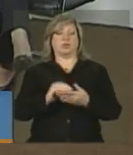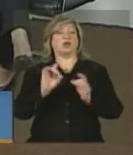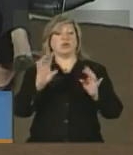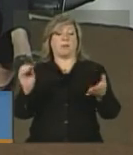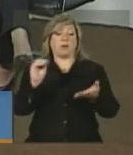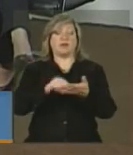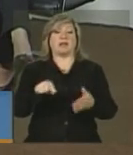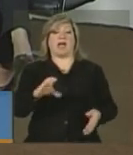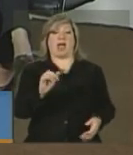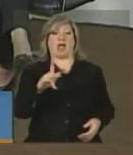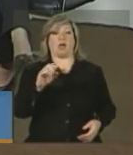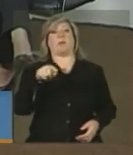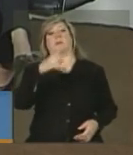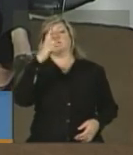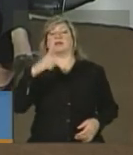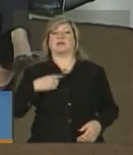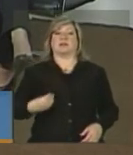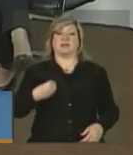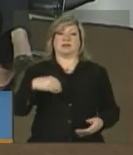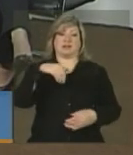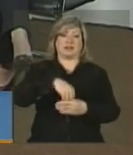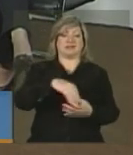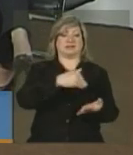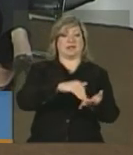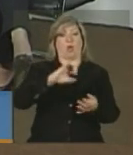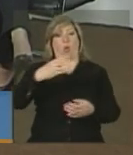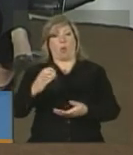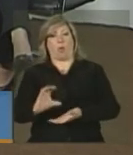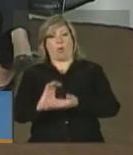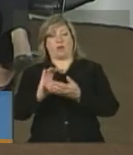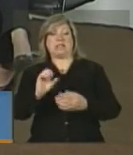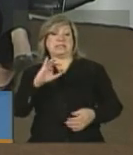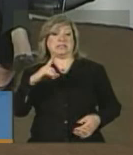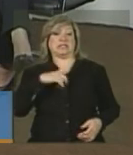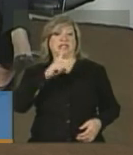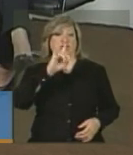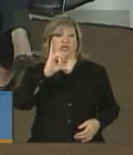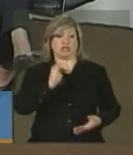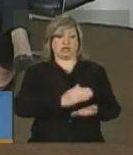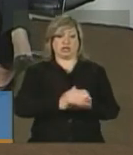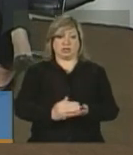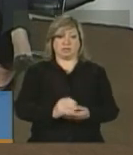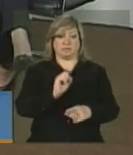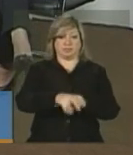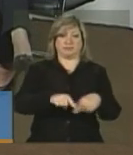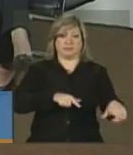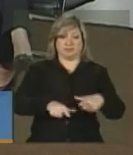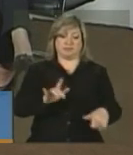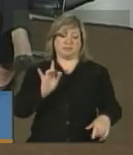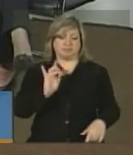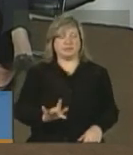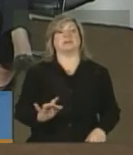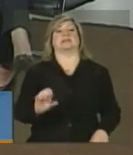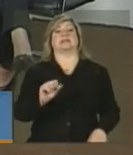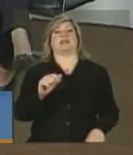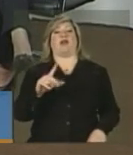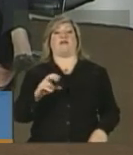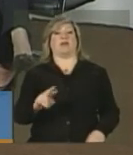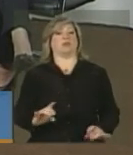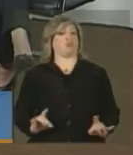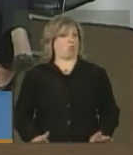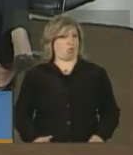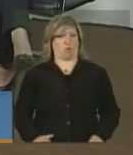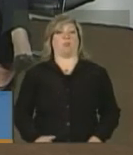pessoa exerce na secretaria ou no conselho. Se tiver data de mandato, colocar a data e clicar em salvar. Apenas isso. É só,